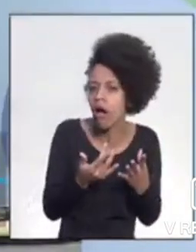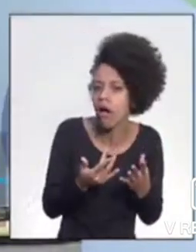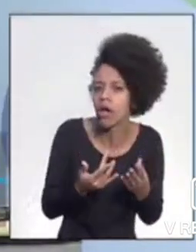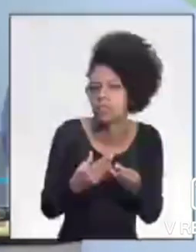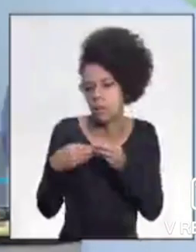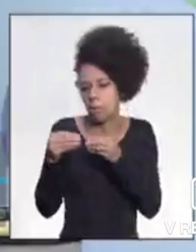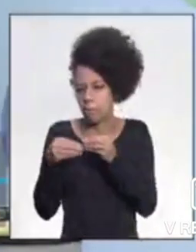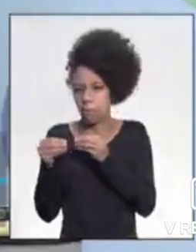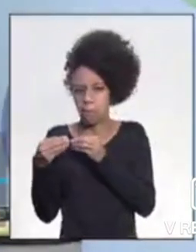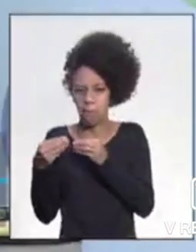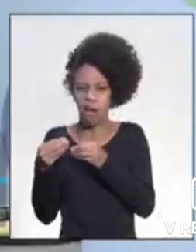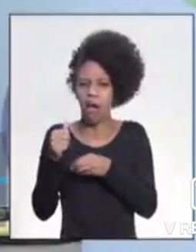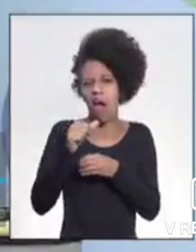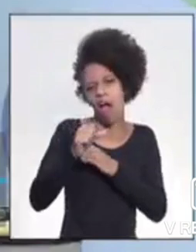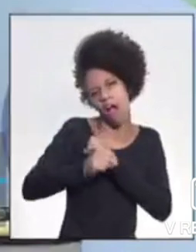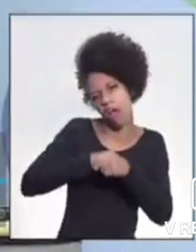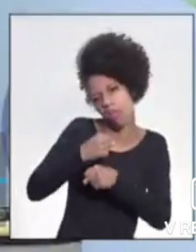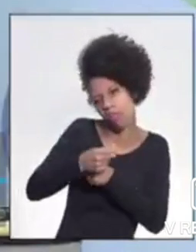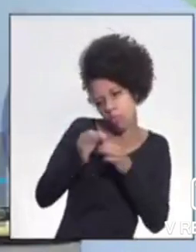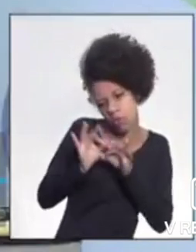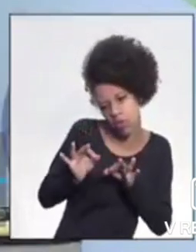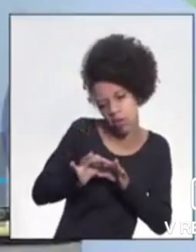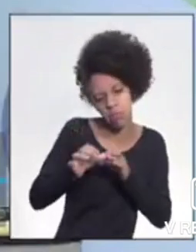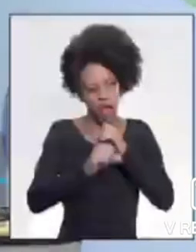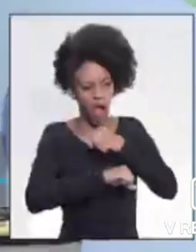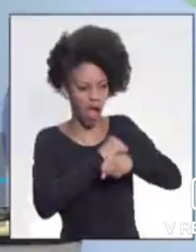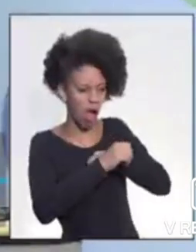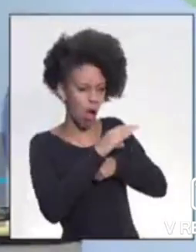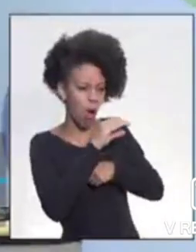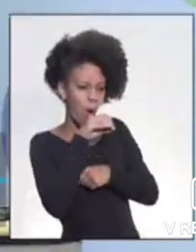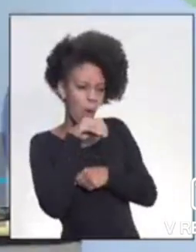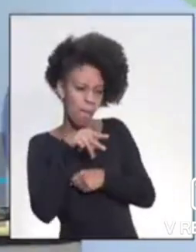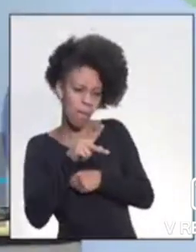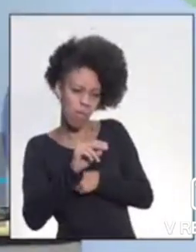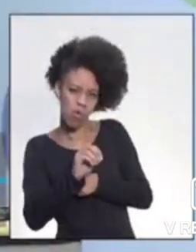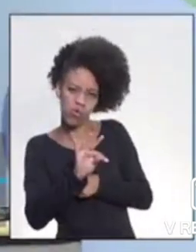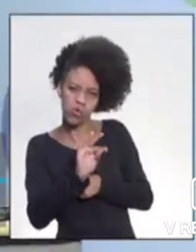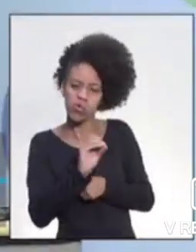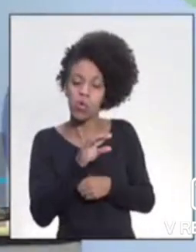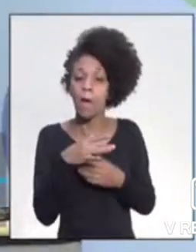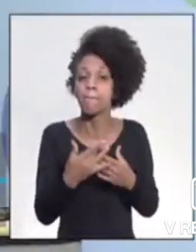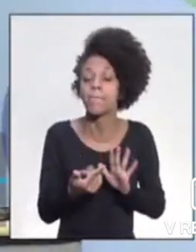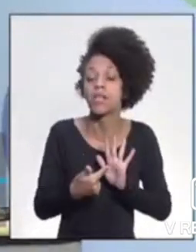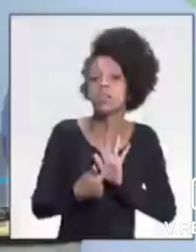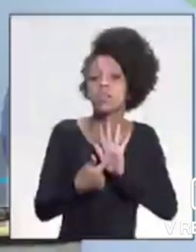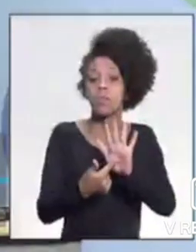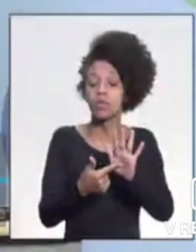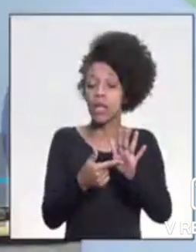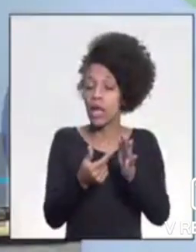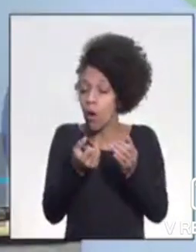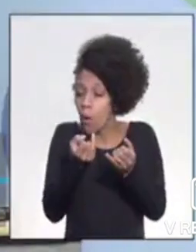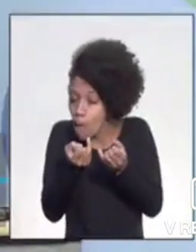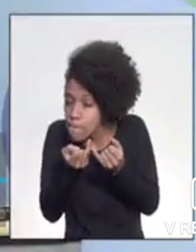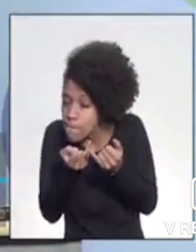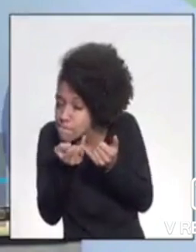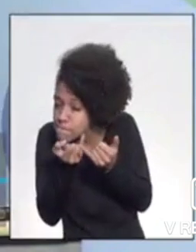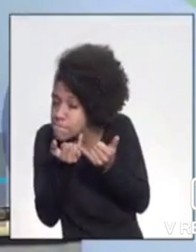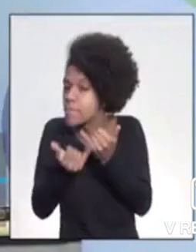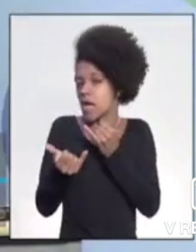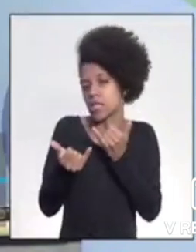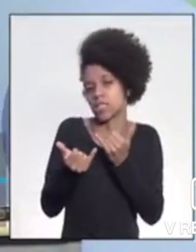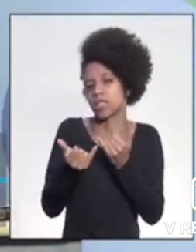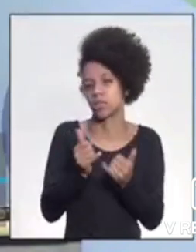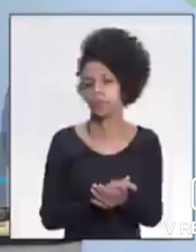e moléculas, né? Era átomo simples, átomo composto. Né? Mas ele que coloca como se os átomos fossem idênticos, né? Uma esfera maciça